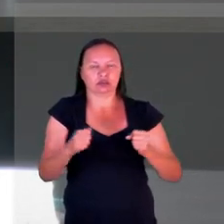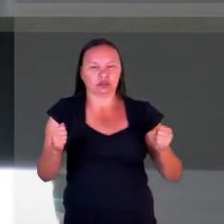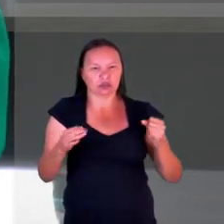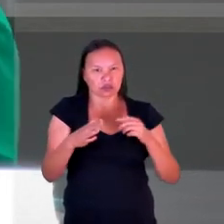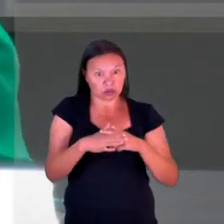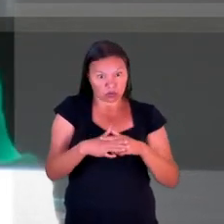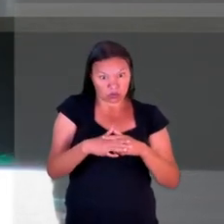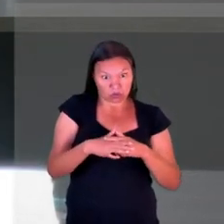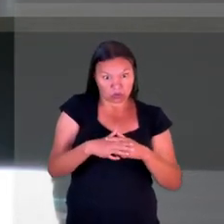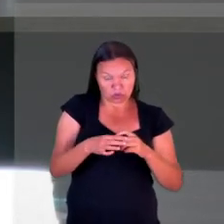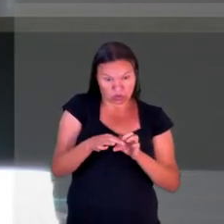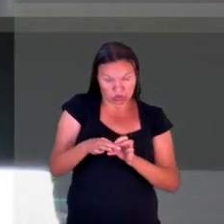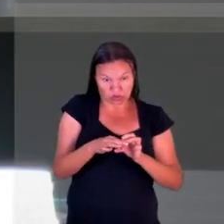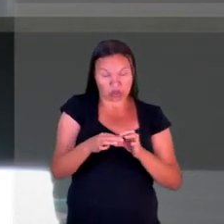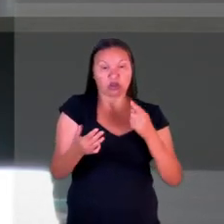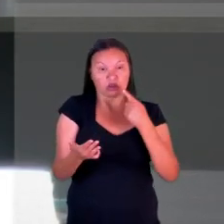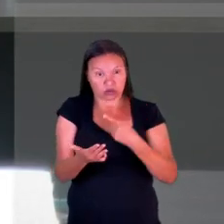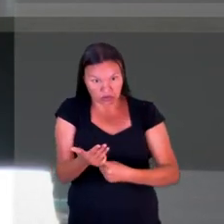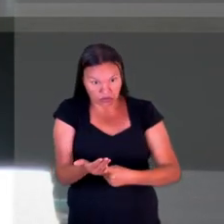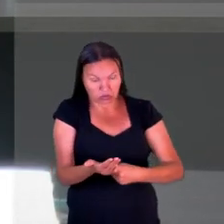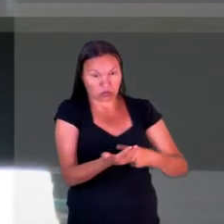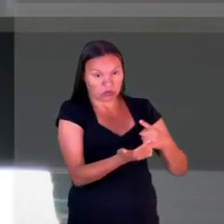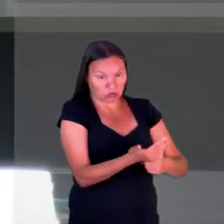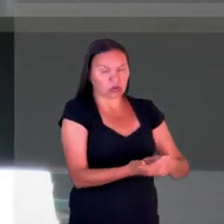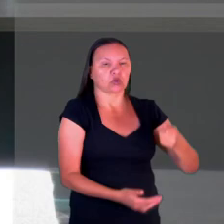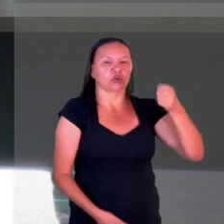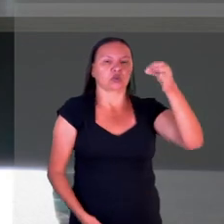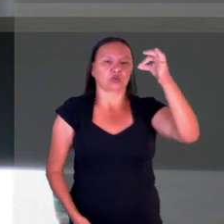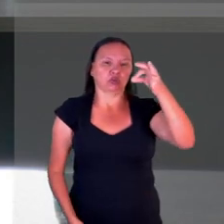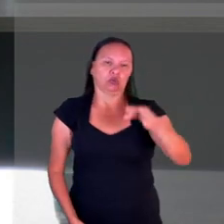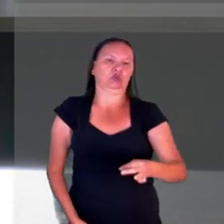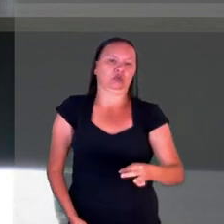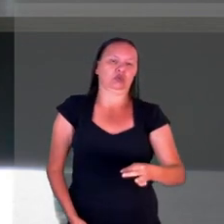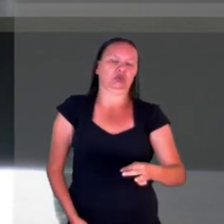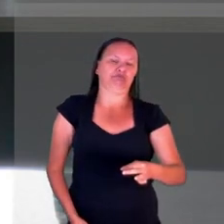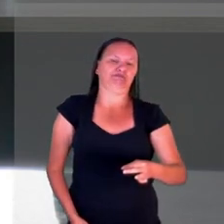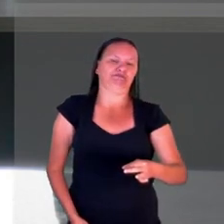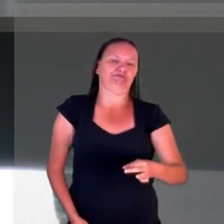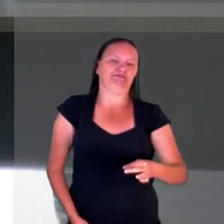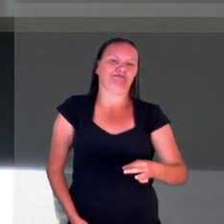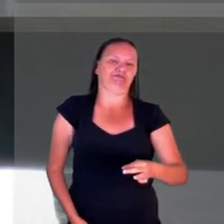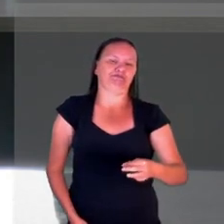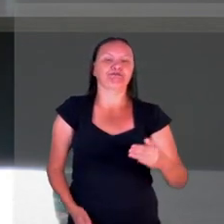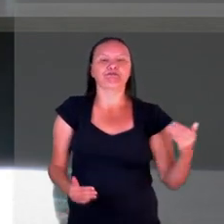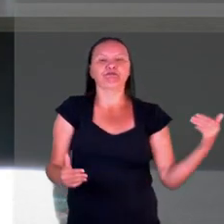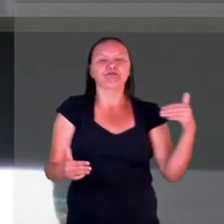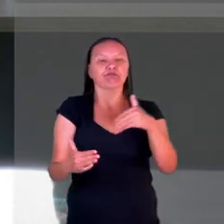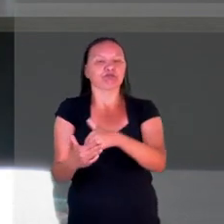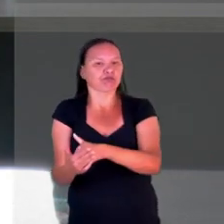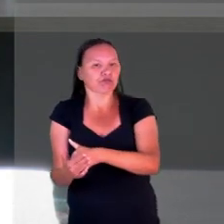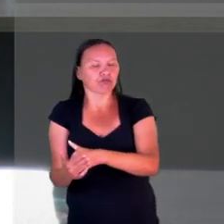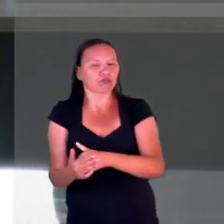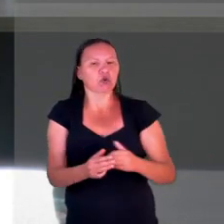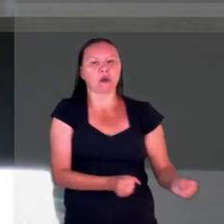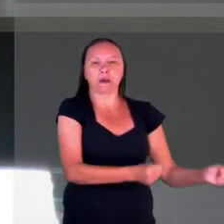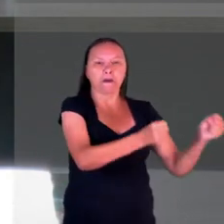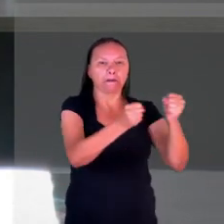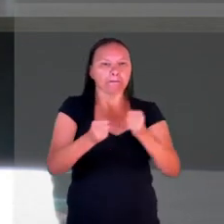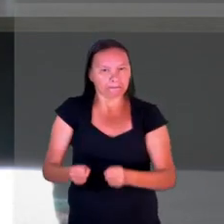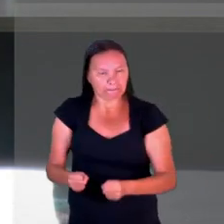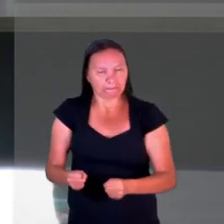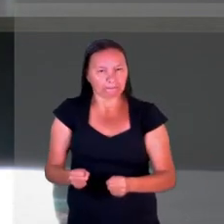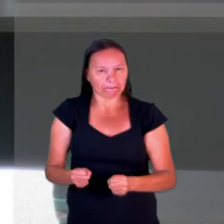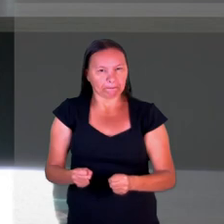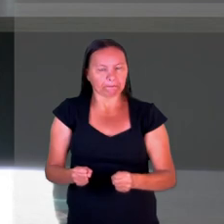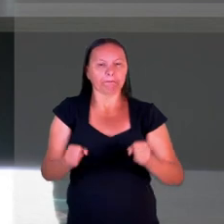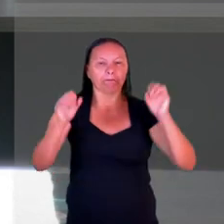influência do sistema de Justiça eh em relação à invasão de outros poderes porque o sistema